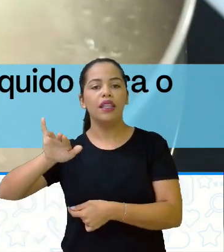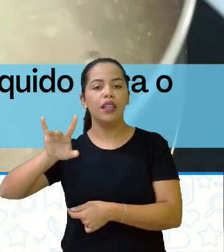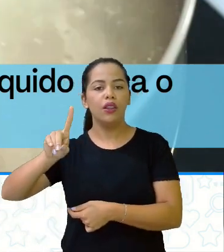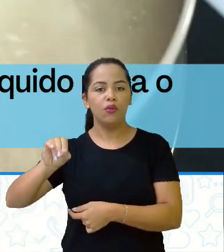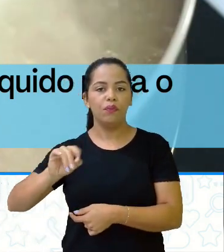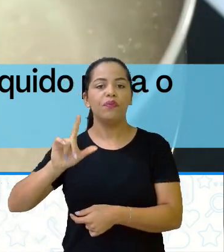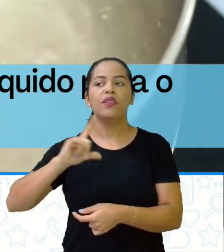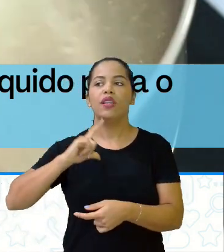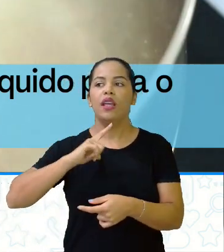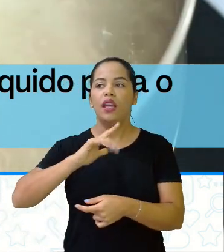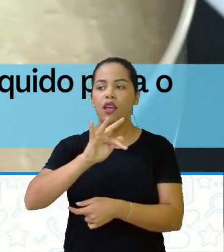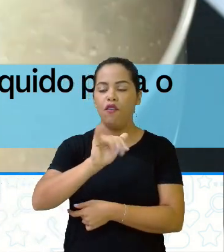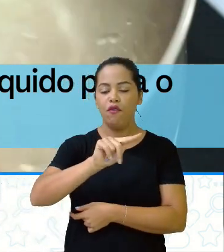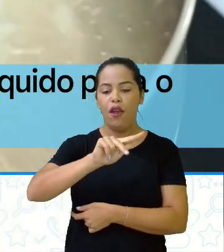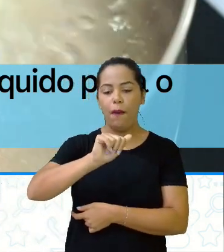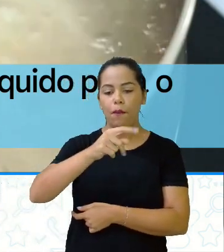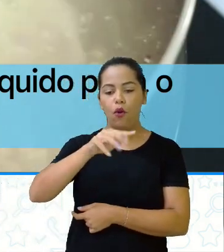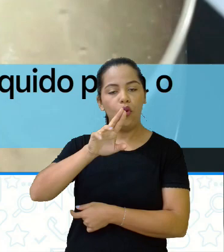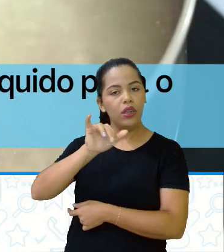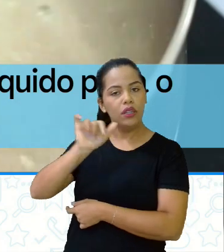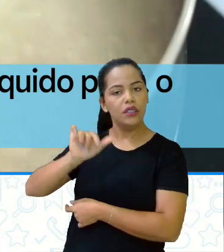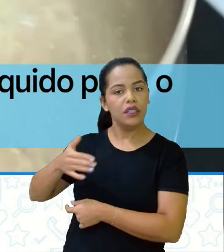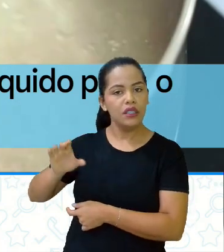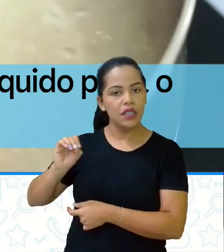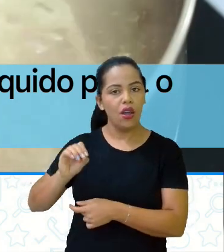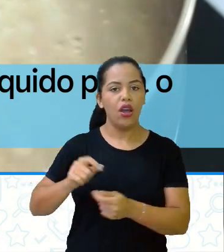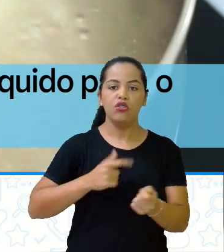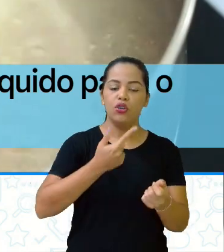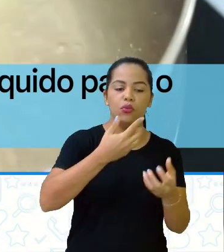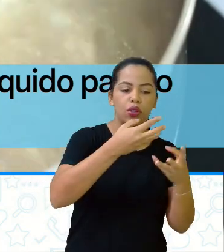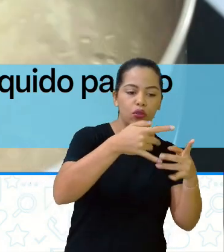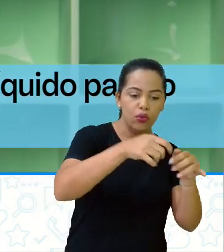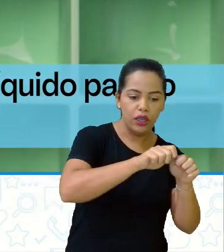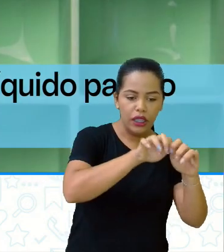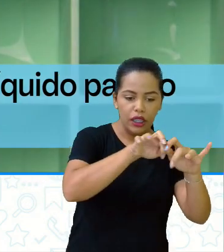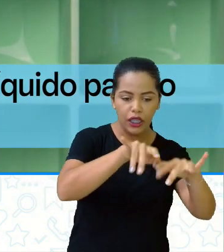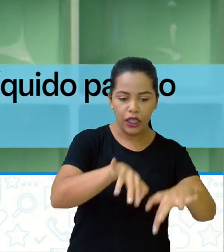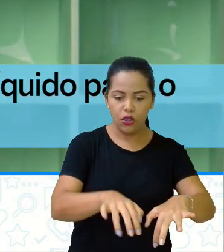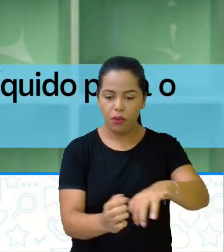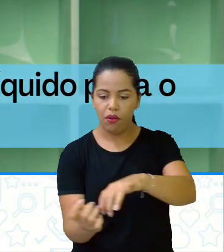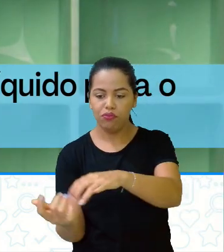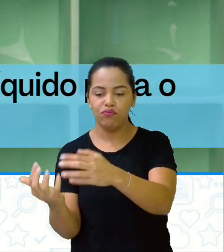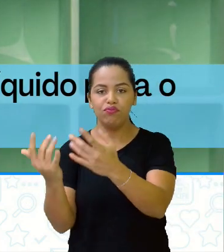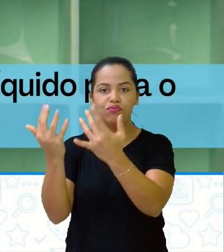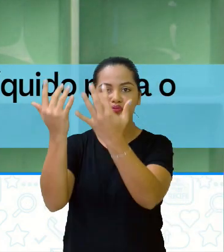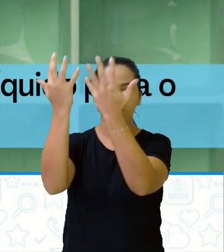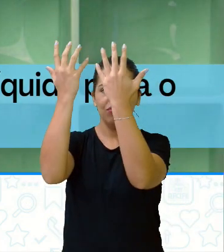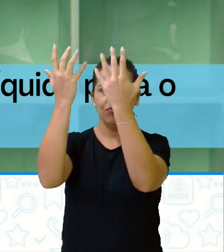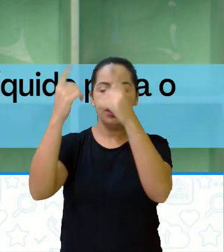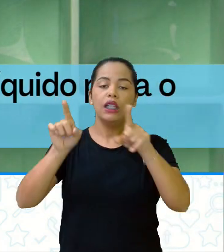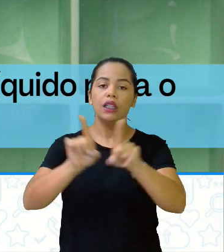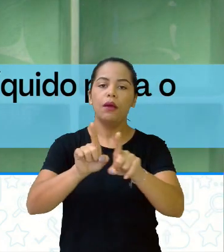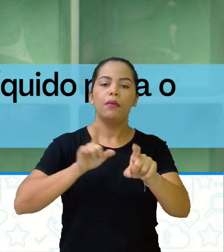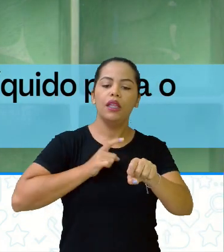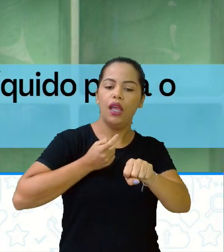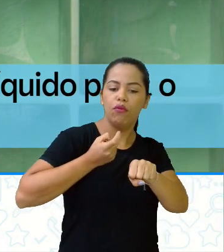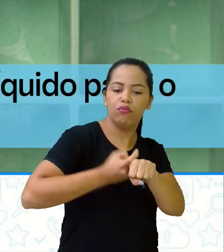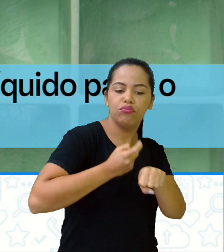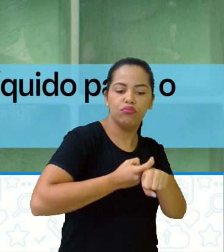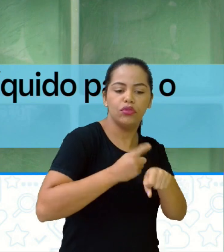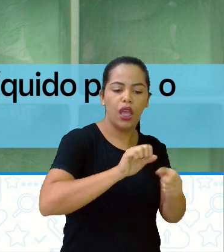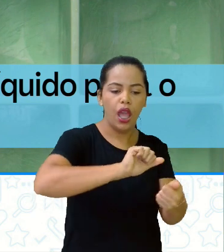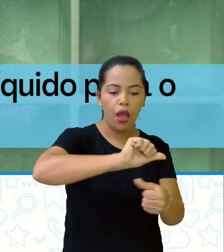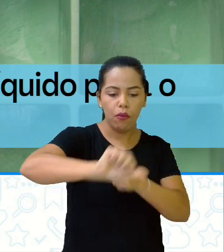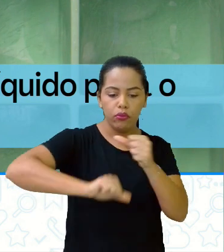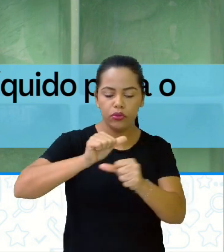mudança do estado líquido para o quê? O estado gasoso da água. Também a gente tem a solidificação, que é a